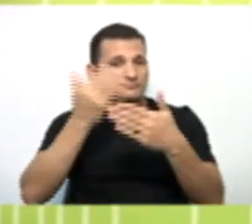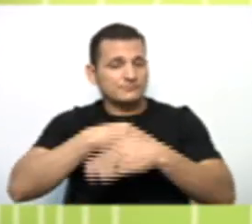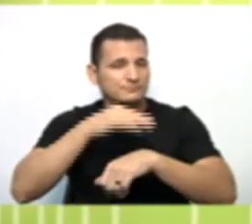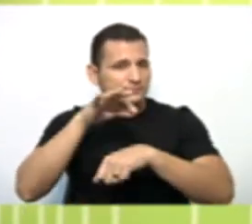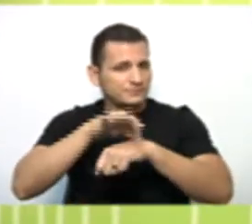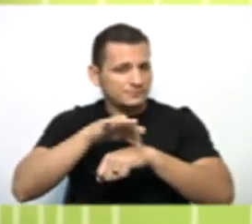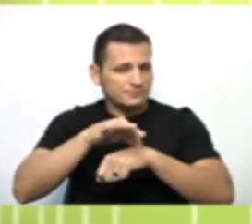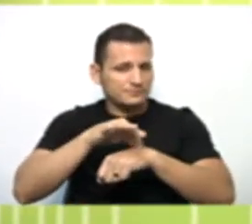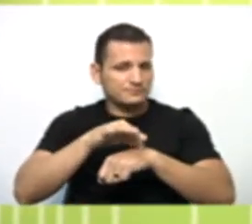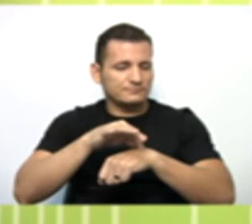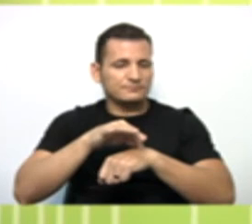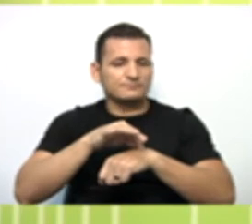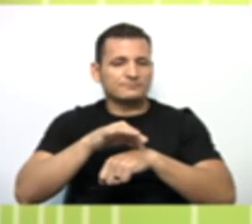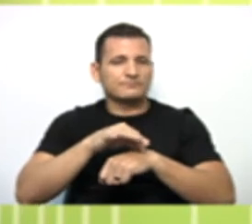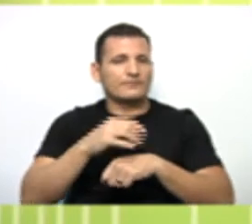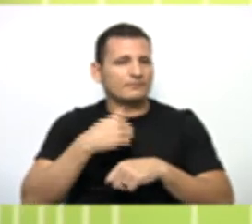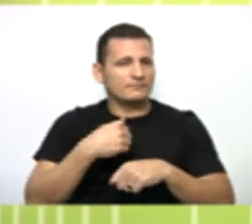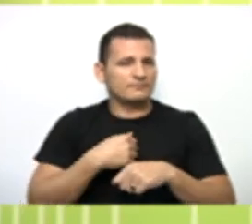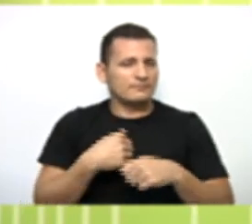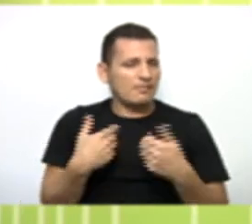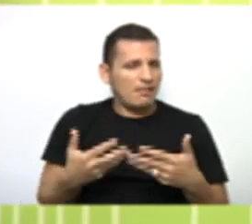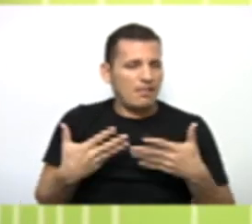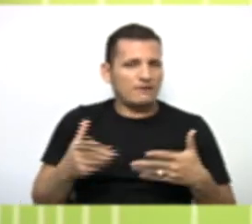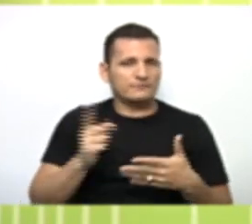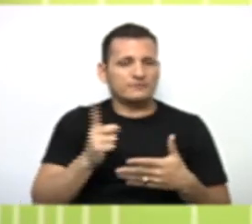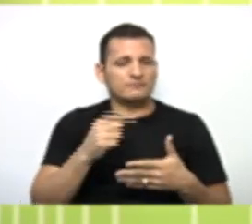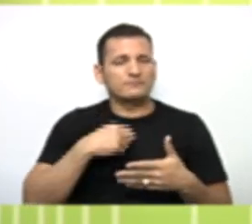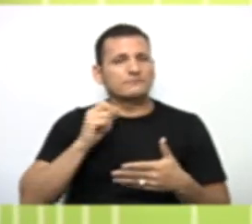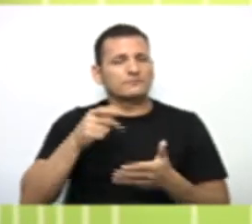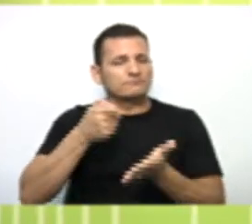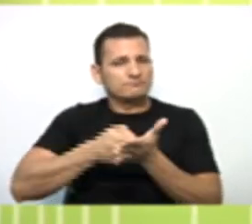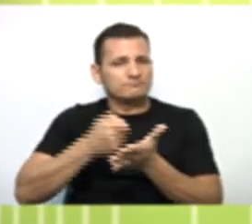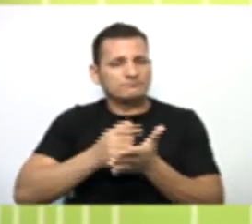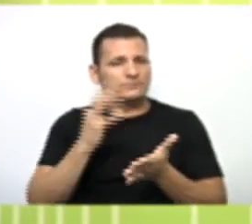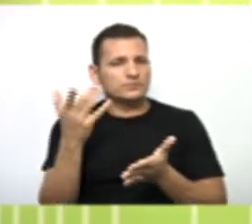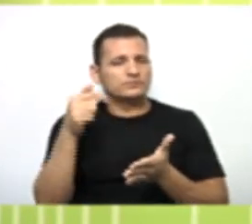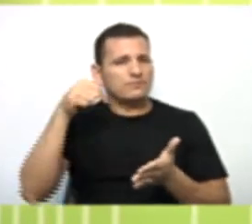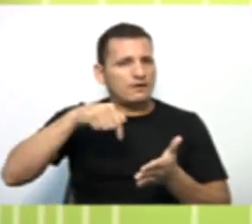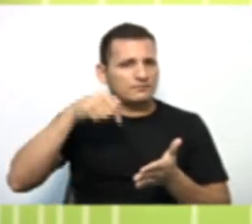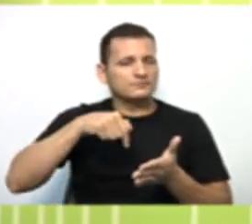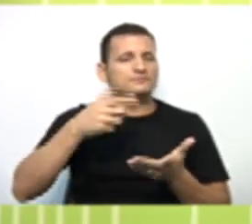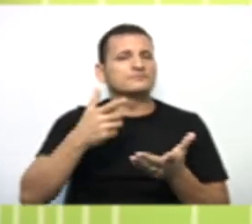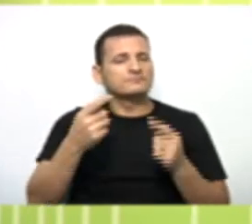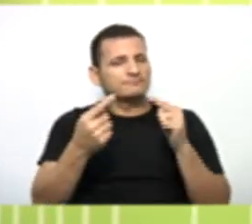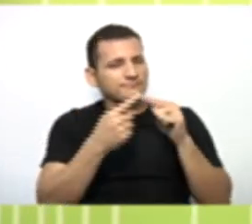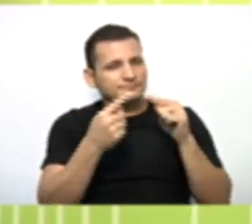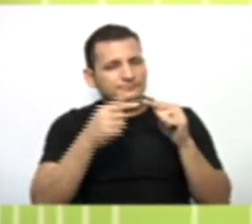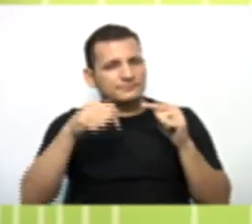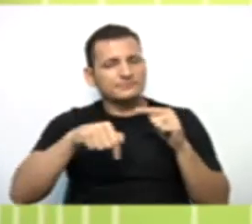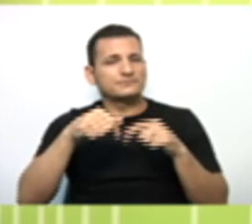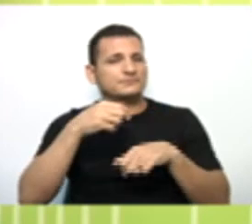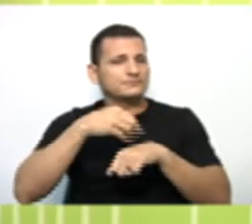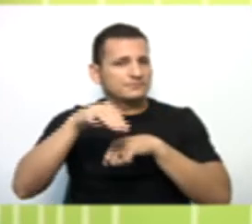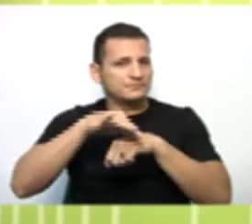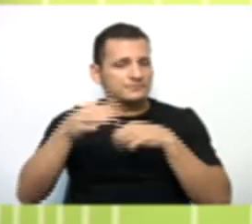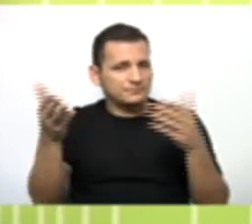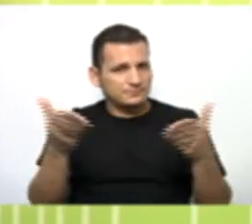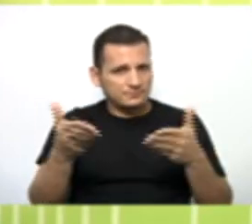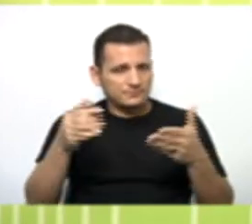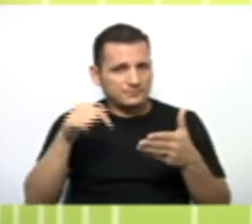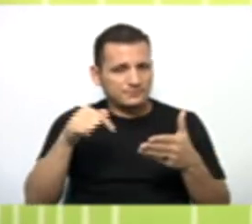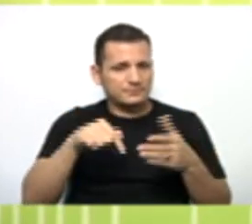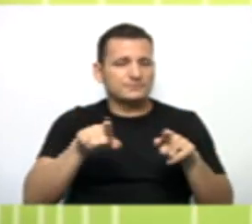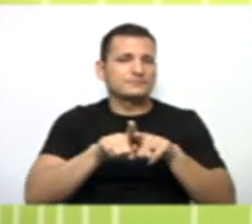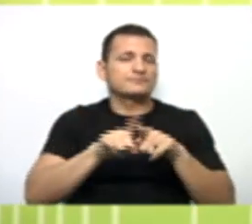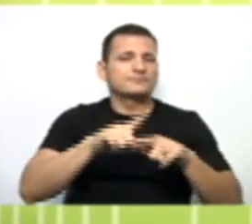viu? Eu não vou amaciar, não. Eu vou cobrar tudo que está sendo passado na aula aqui, ok? E também